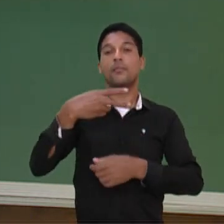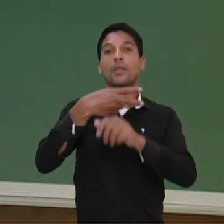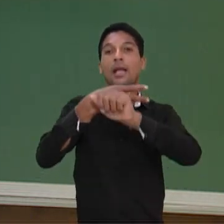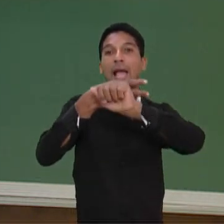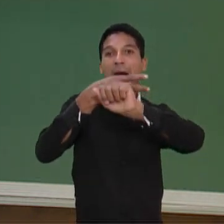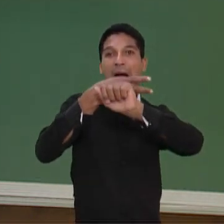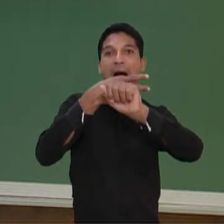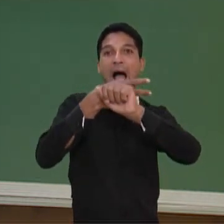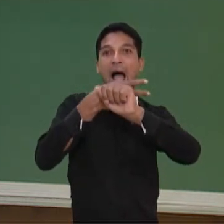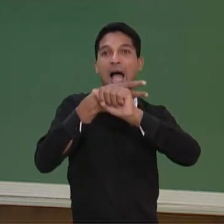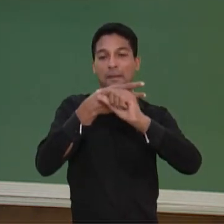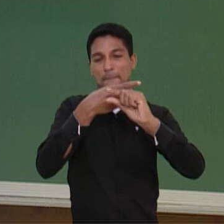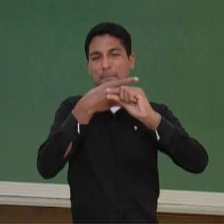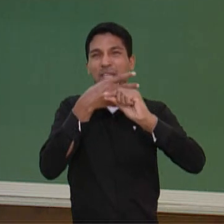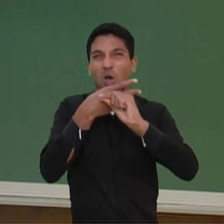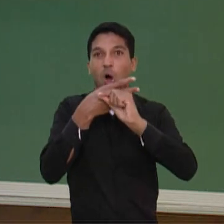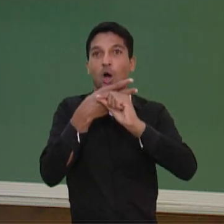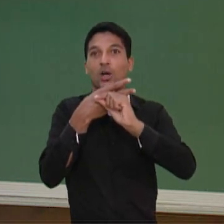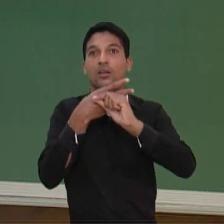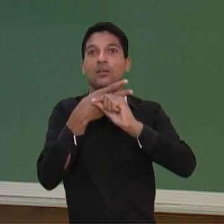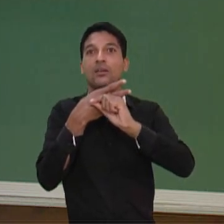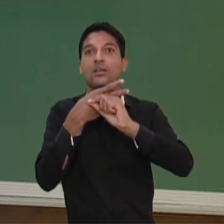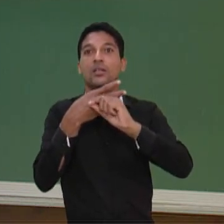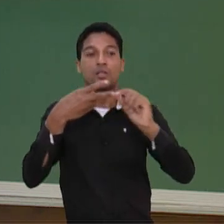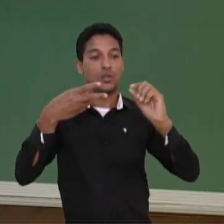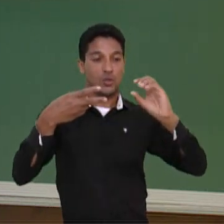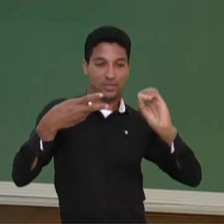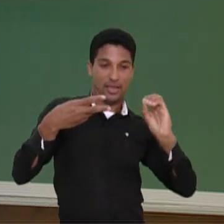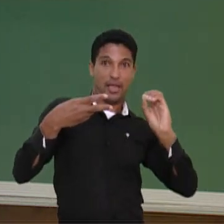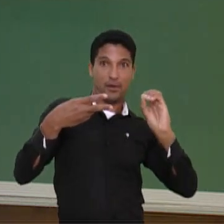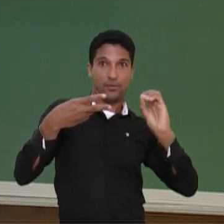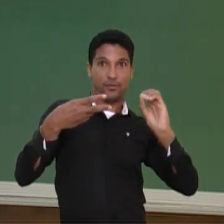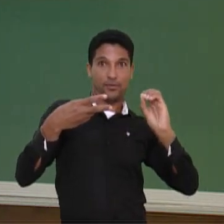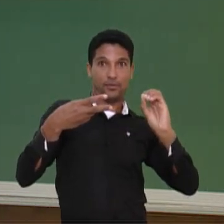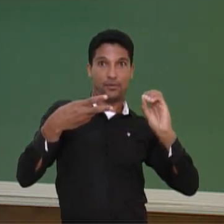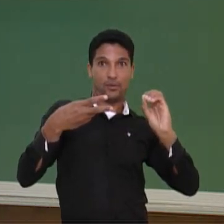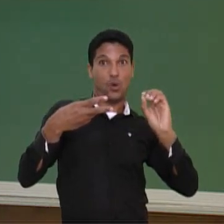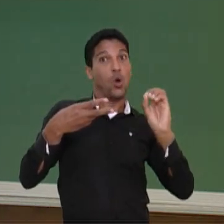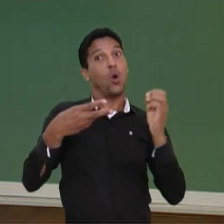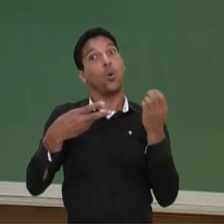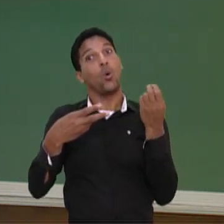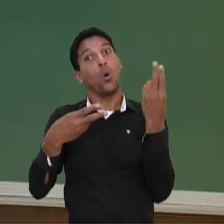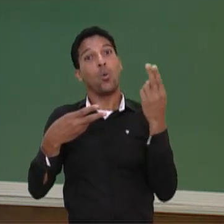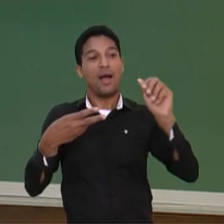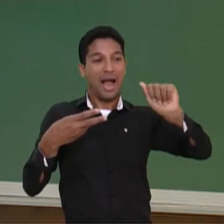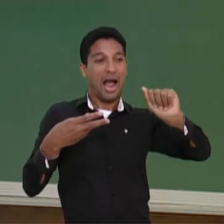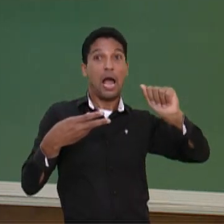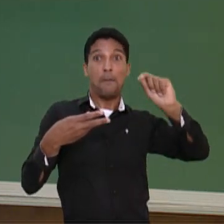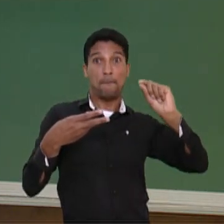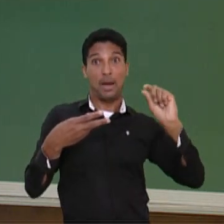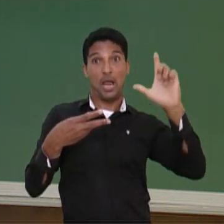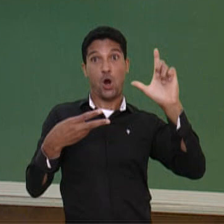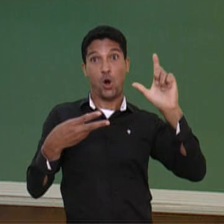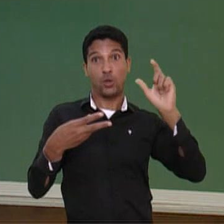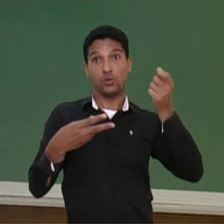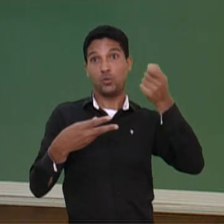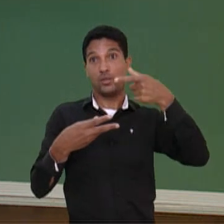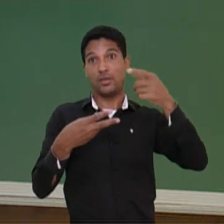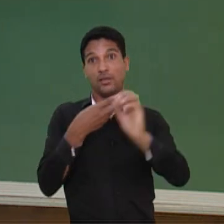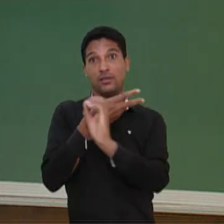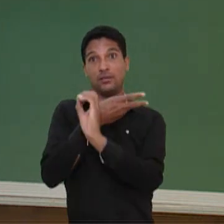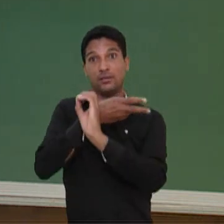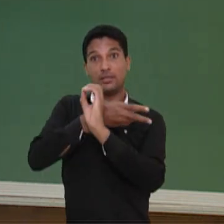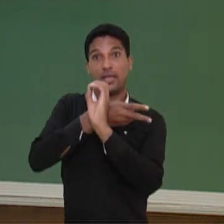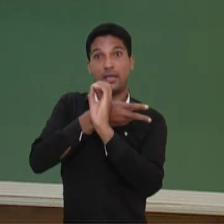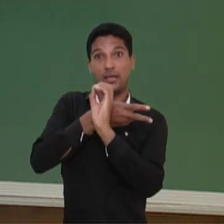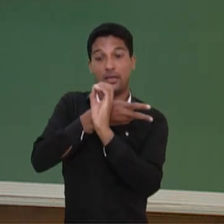que também? Do B, né? Lembra que quando você está caminhando, está crescendo, está subindo ou está descendo na tua intersecção